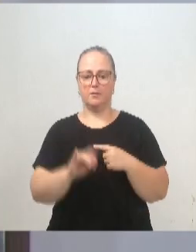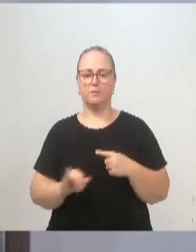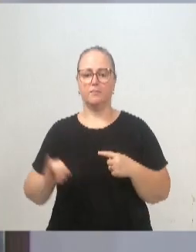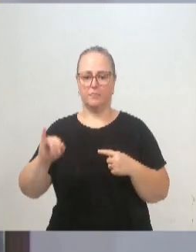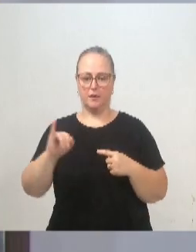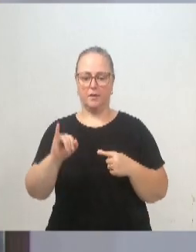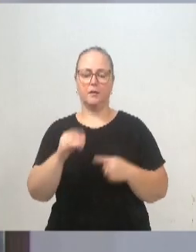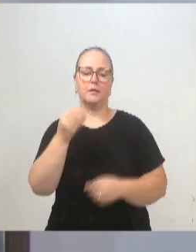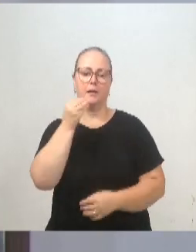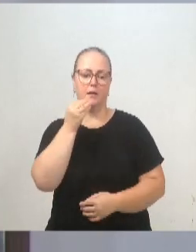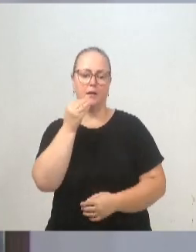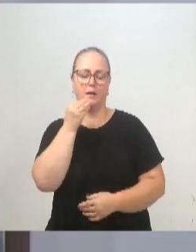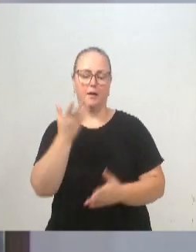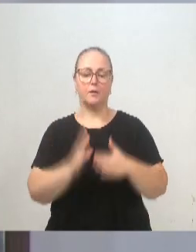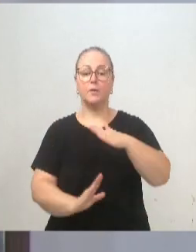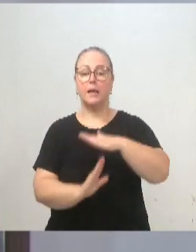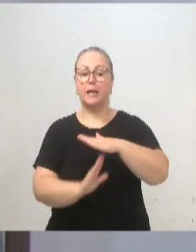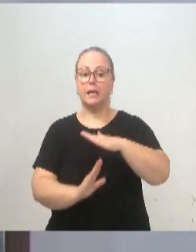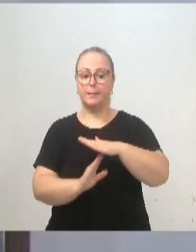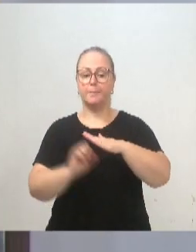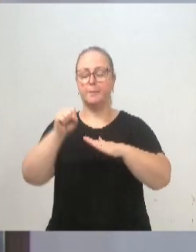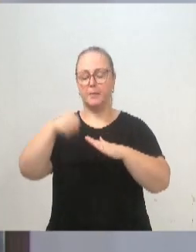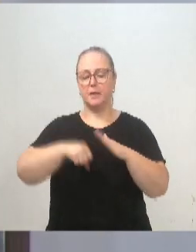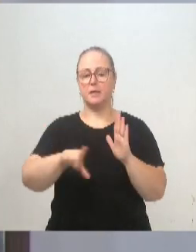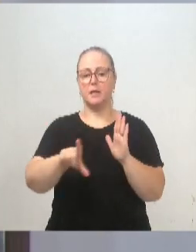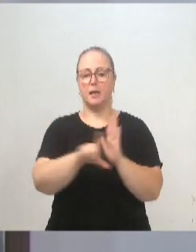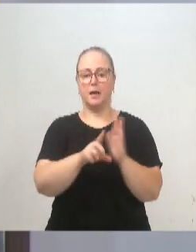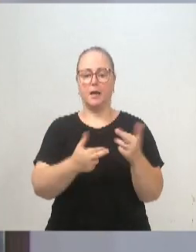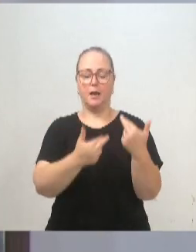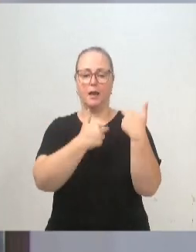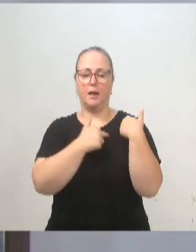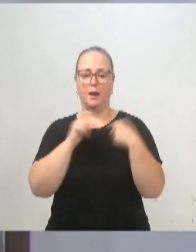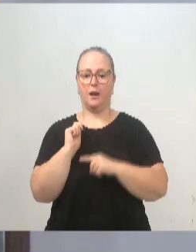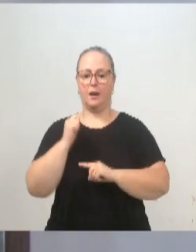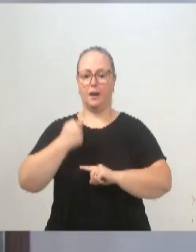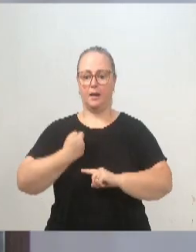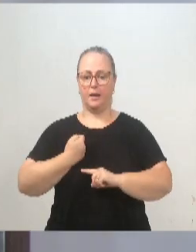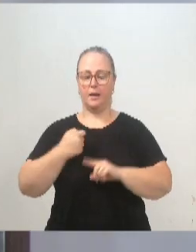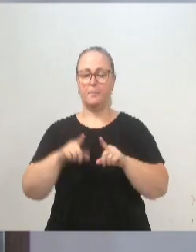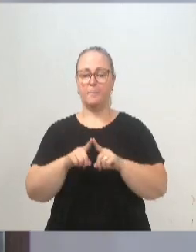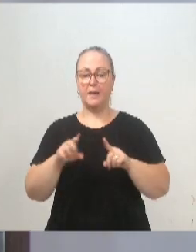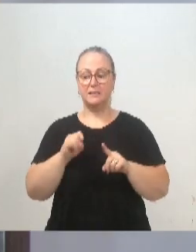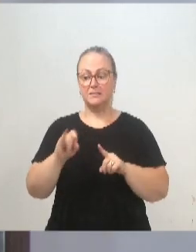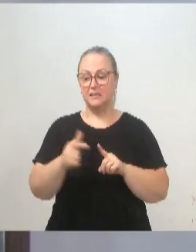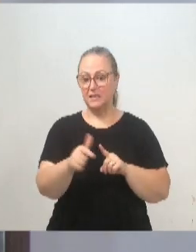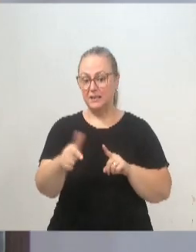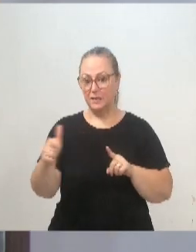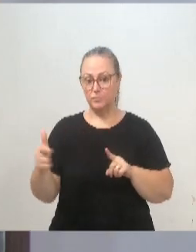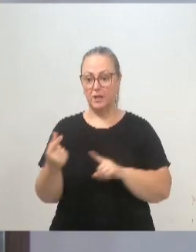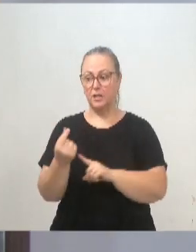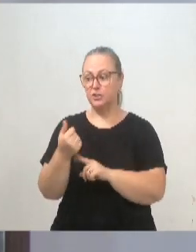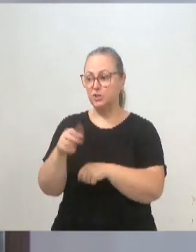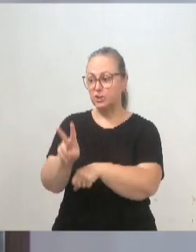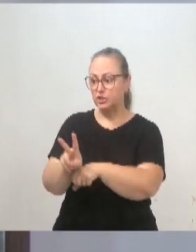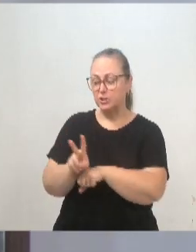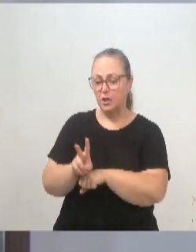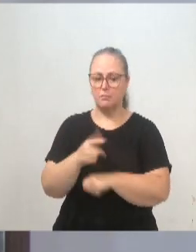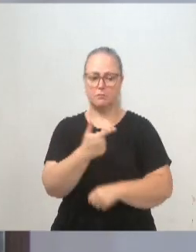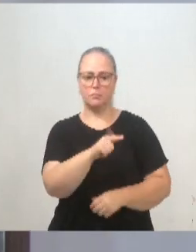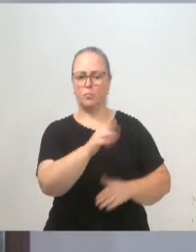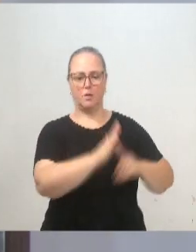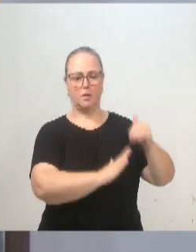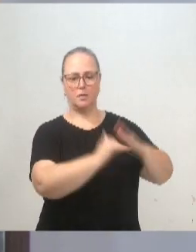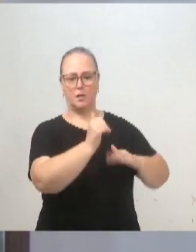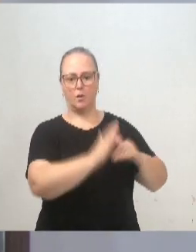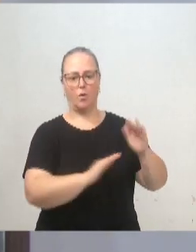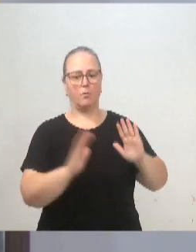obviamente, dentro dos limites da lei de responsabilidade fiscal, mas hoje, não fossem as operações de crédito, nós não teríamos obras por toda a